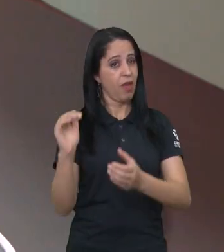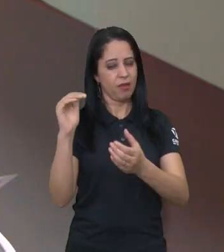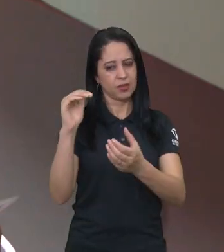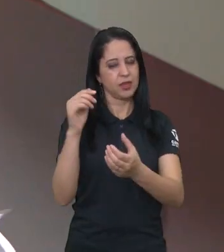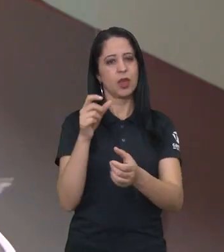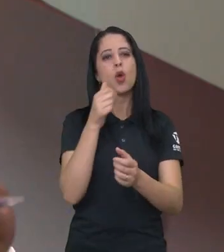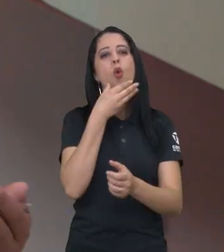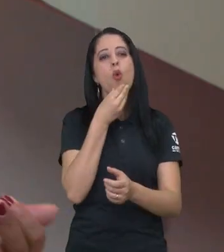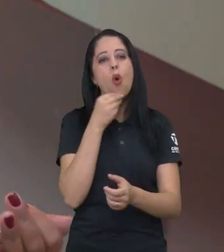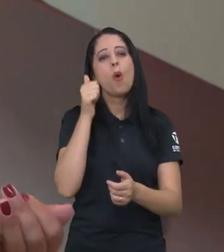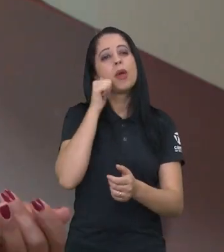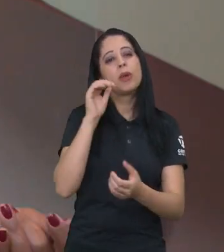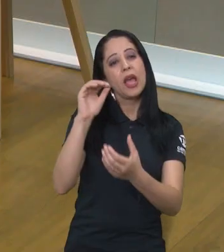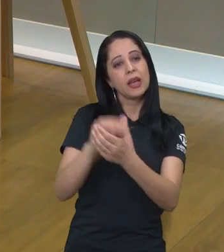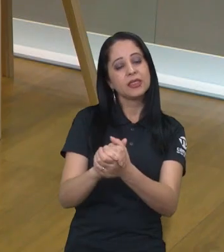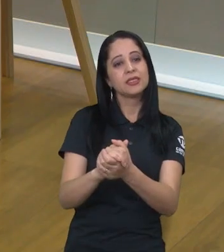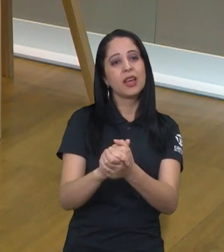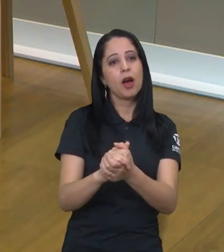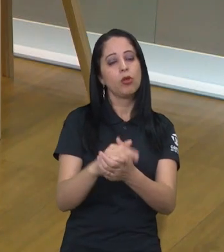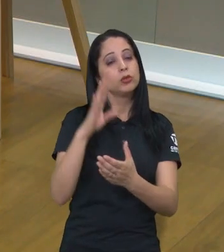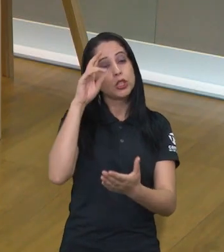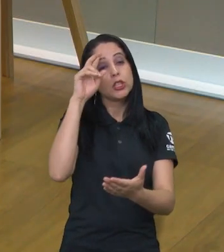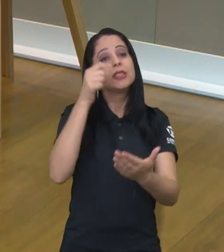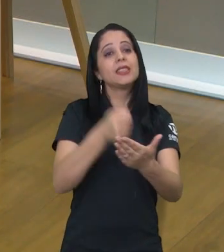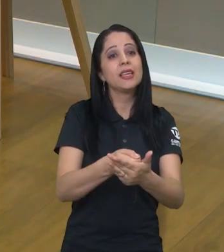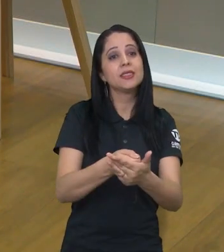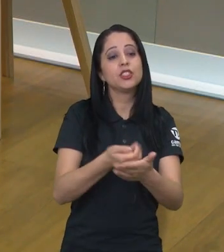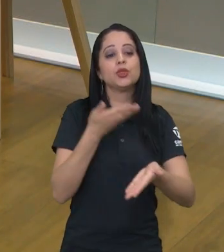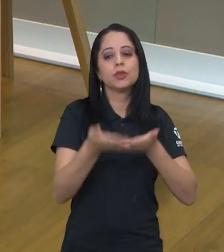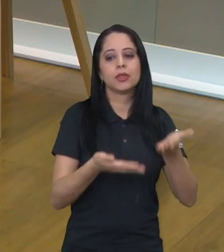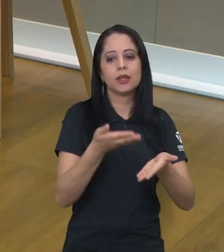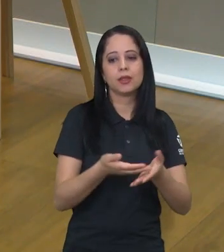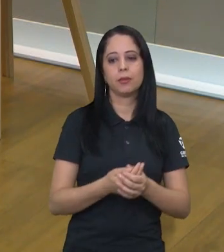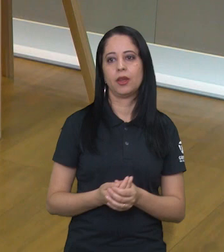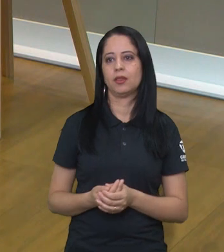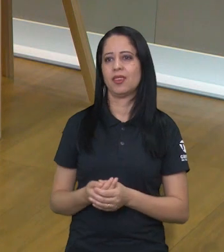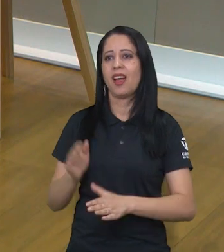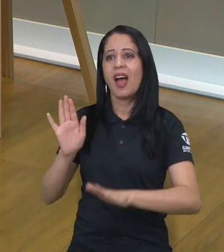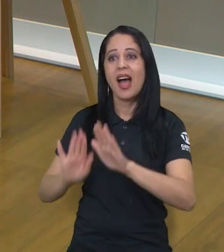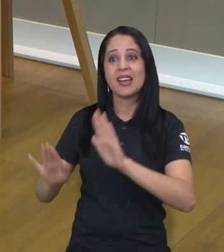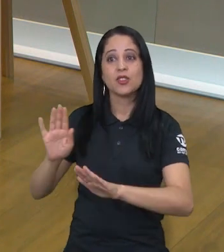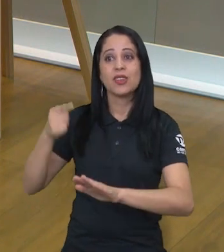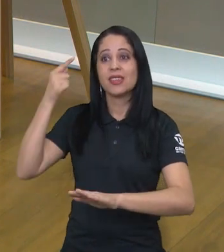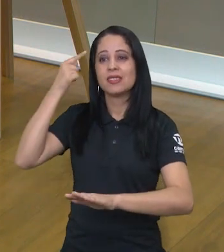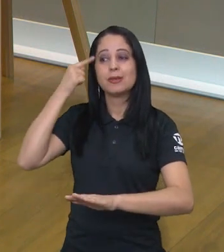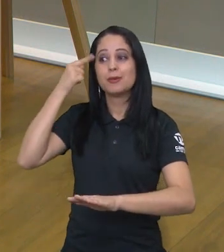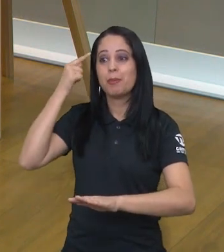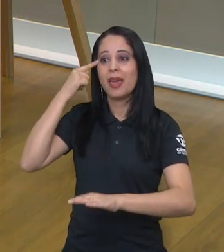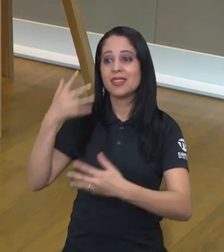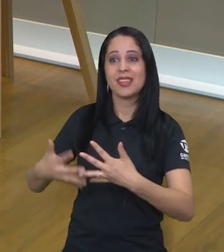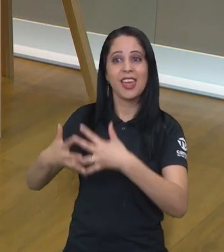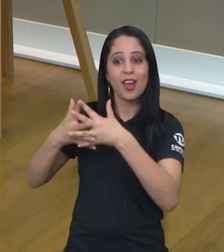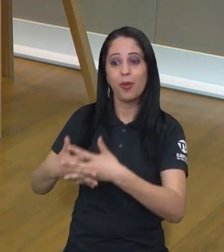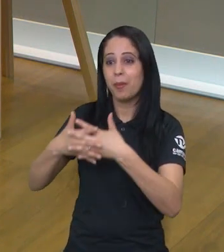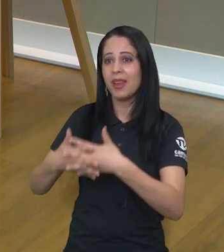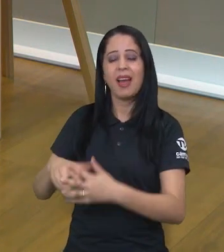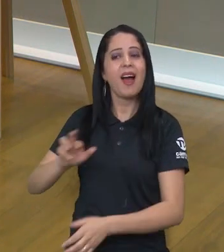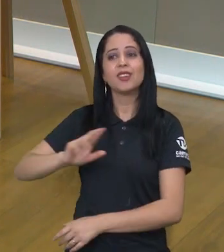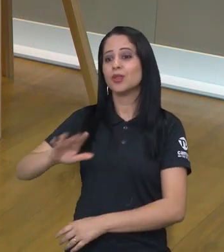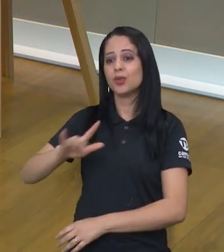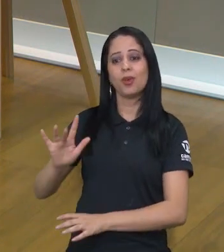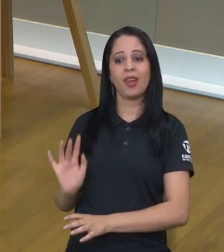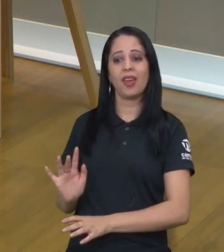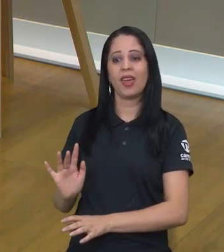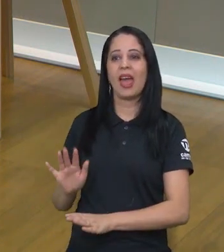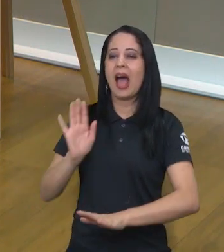desse tipo de tratamento? Na verdade, todo mundo acha que é uma coisa muito complicada, mas Parece não é. muito complexo. Mas não é. E todo mundo